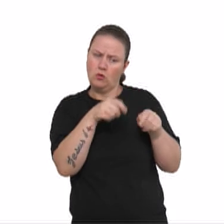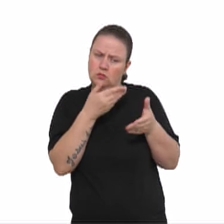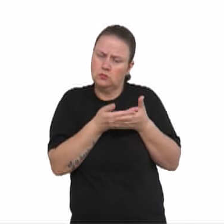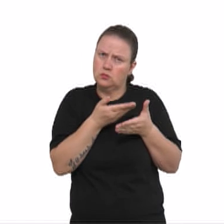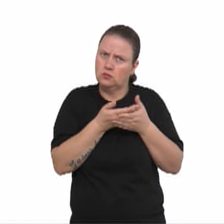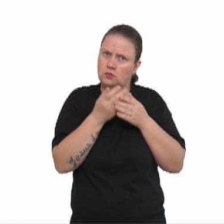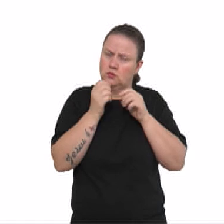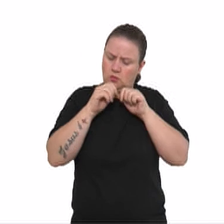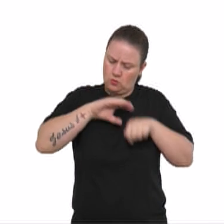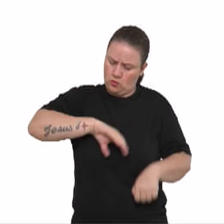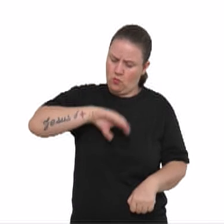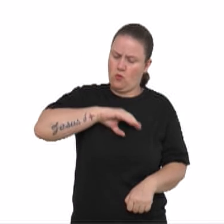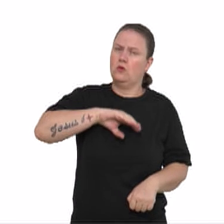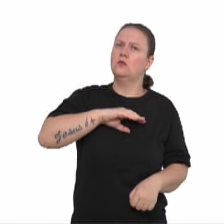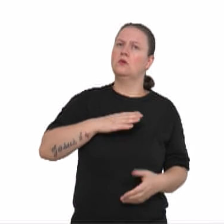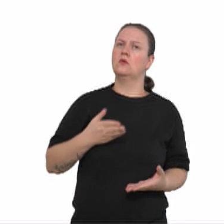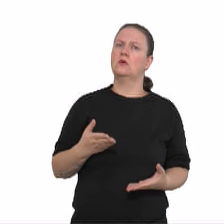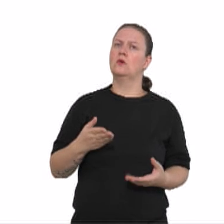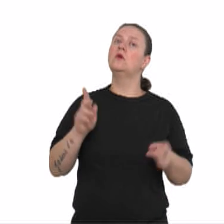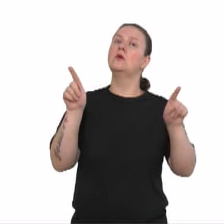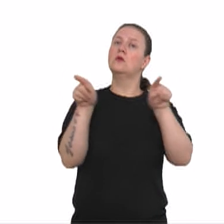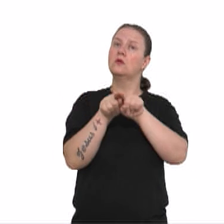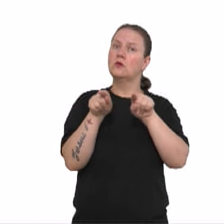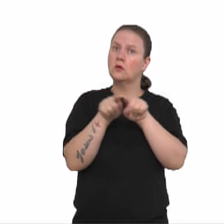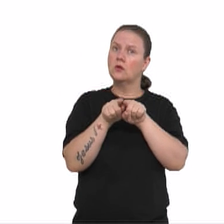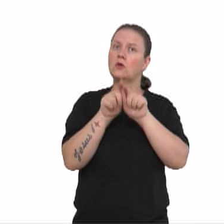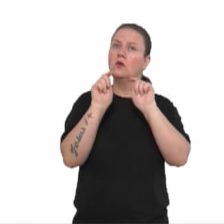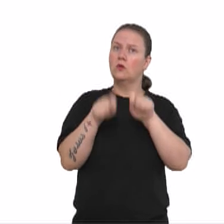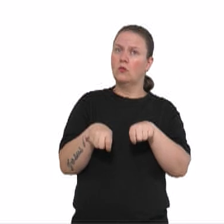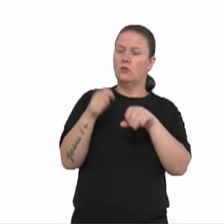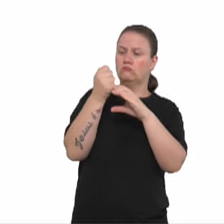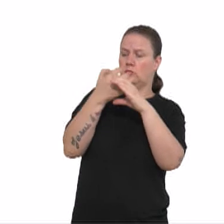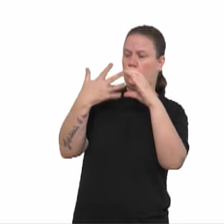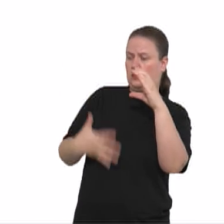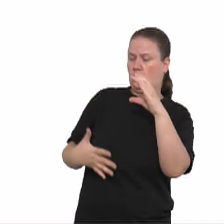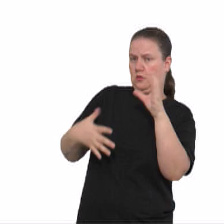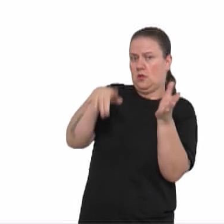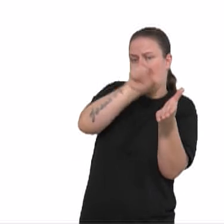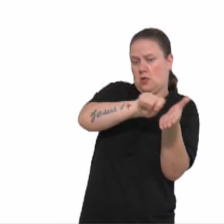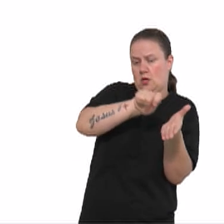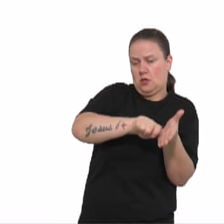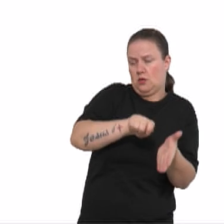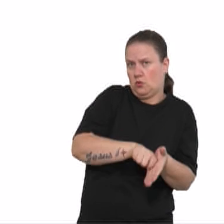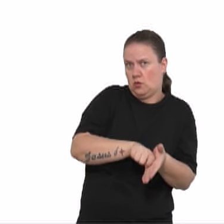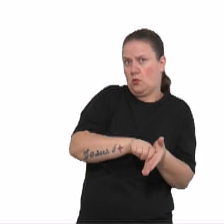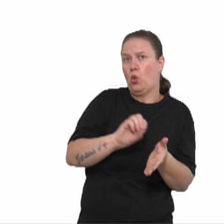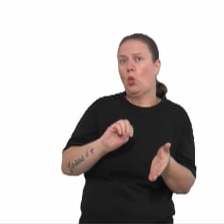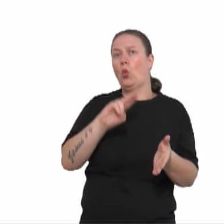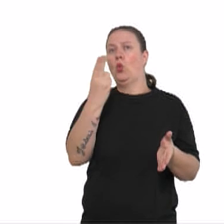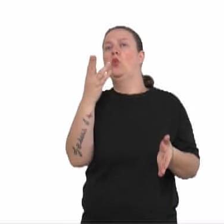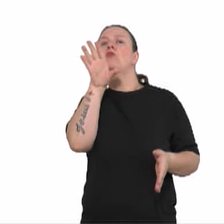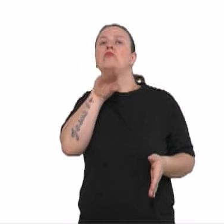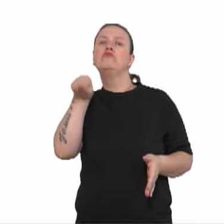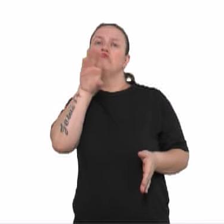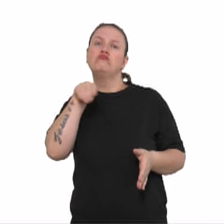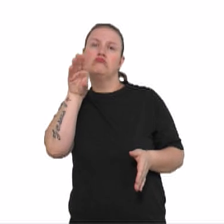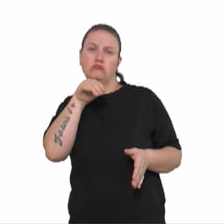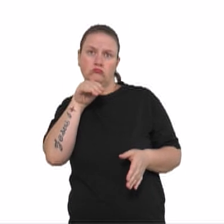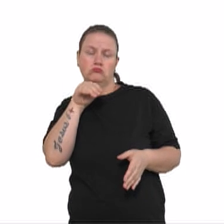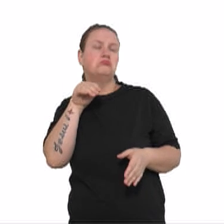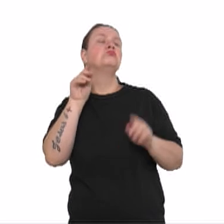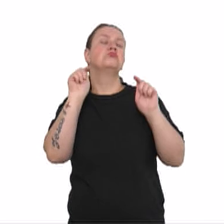língua portuguesa. E ele pode ser estudado tanto pelos aspectos escritos quanto orais, tá?